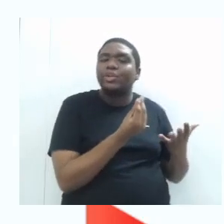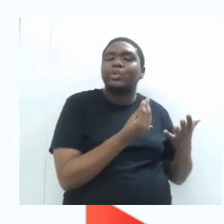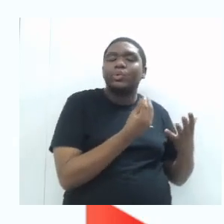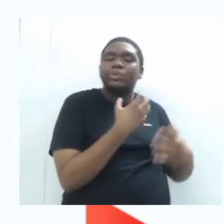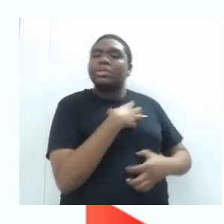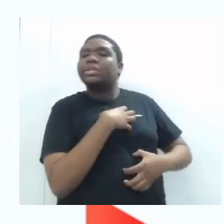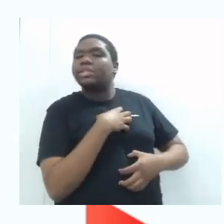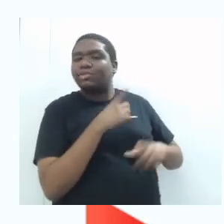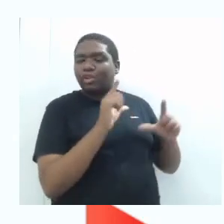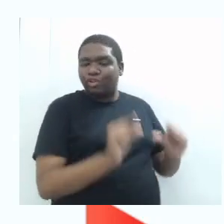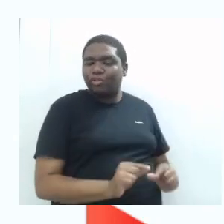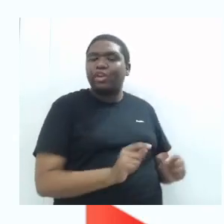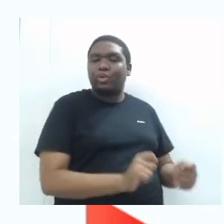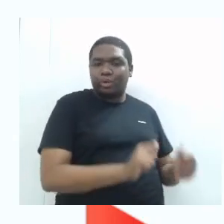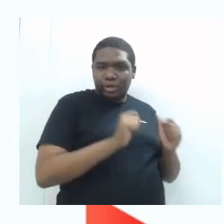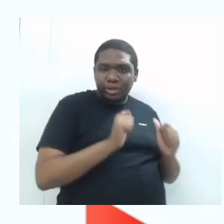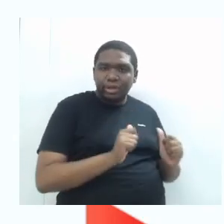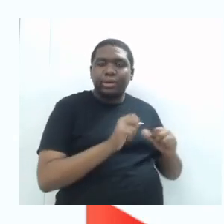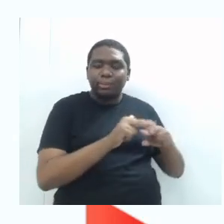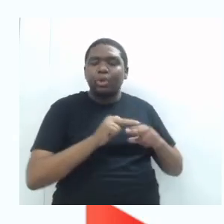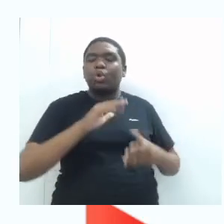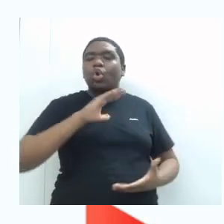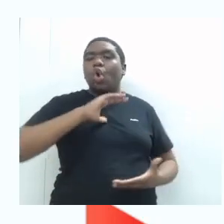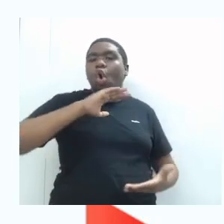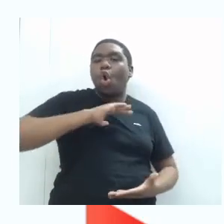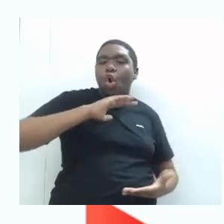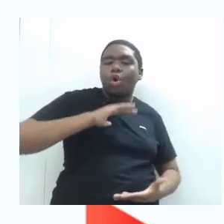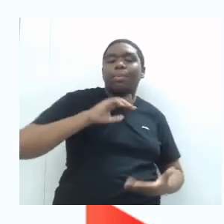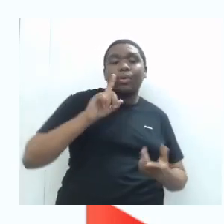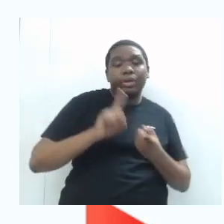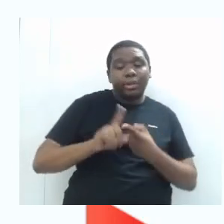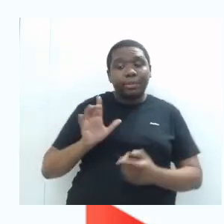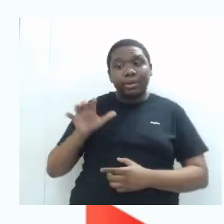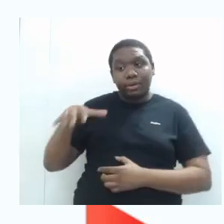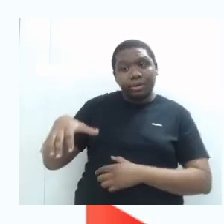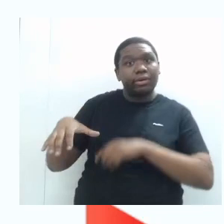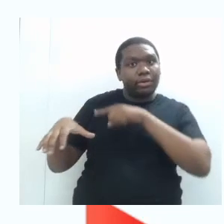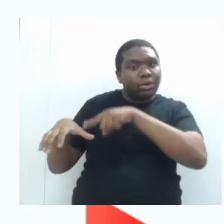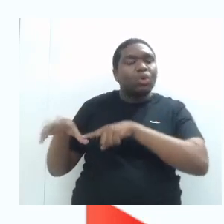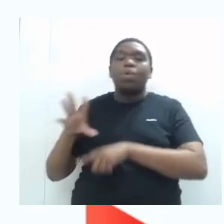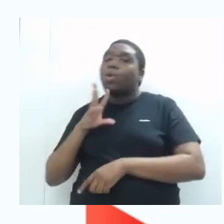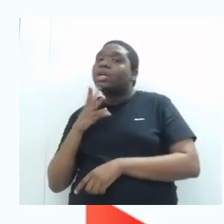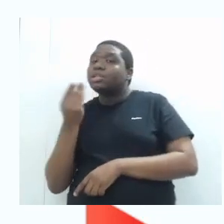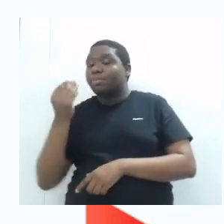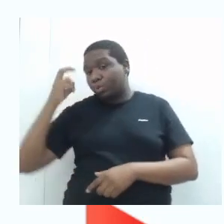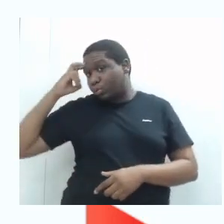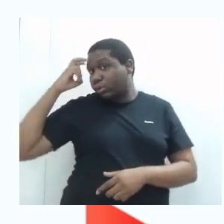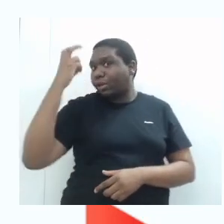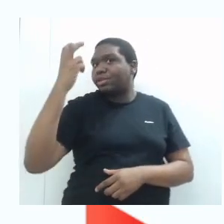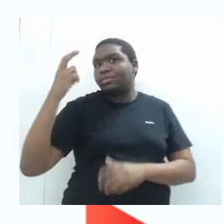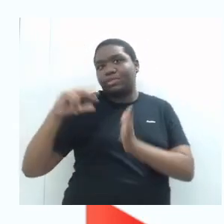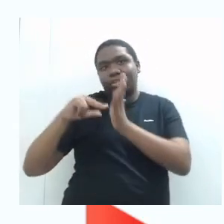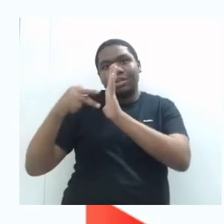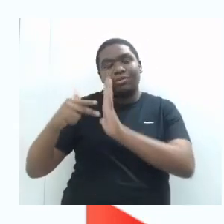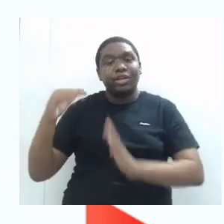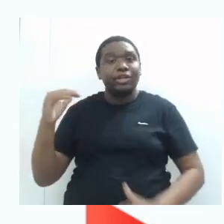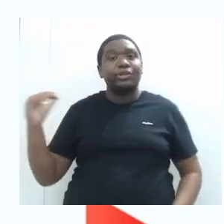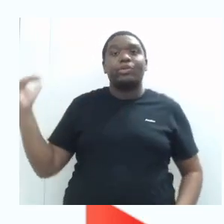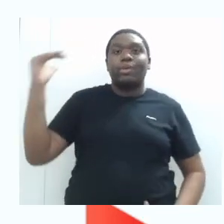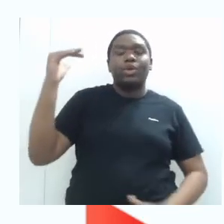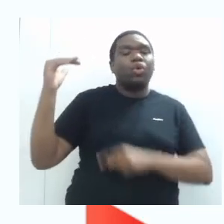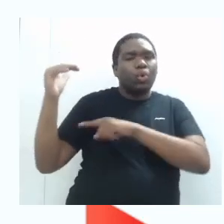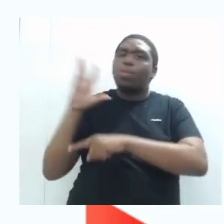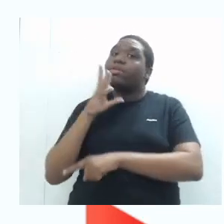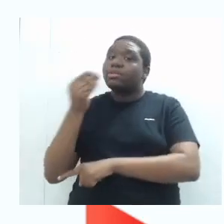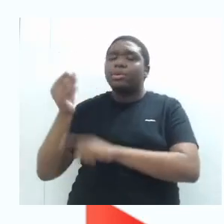seria obtido pelos sentidos do corpo, e o conhecimento inteligível, superior e ideal, que